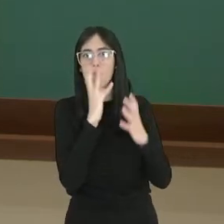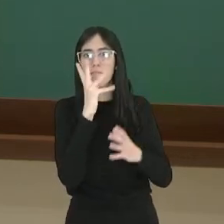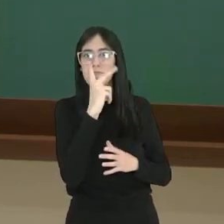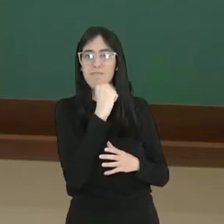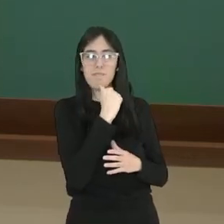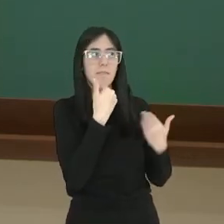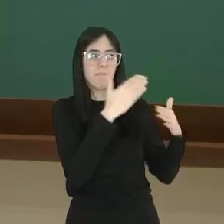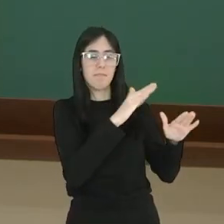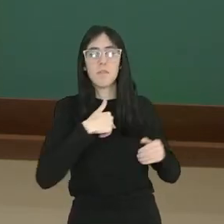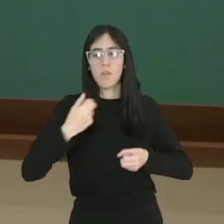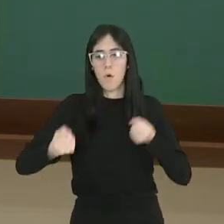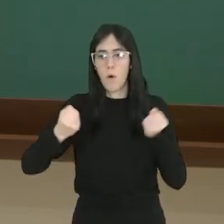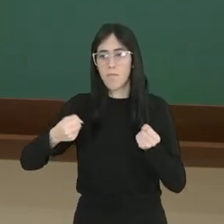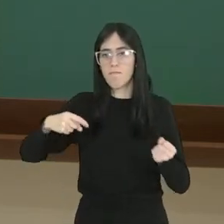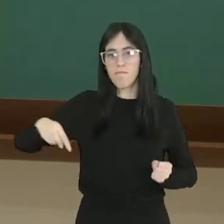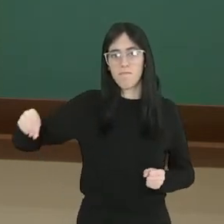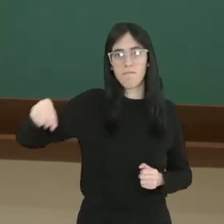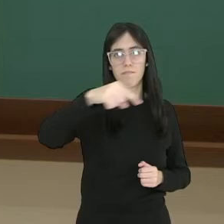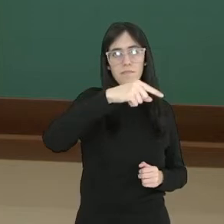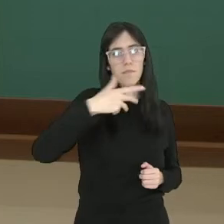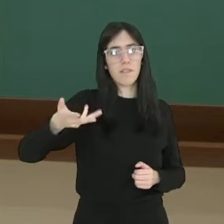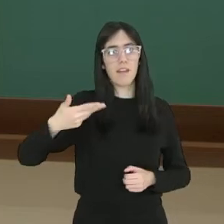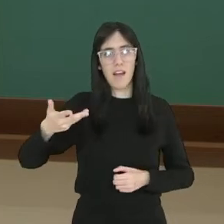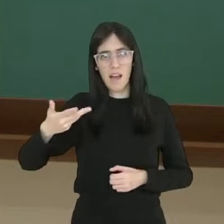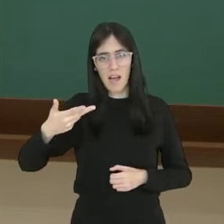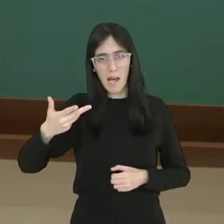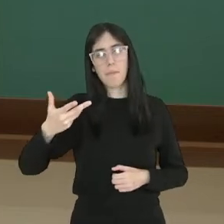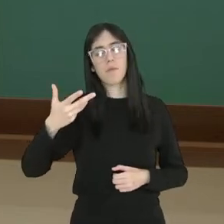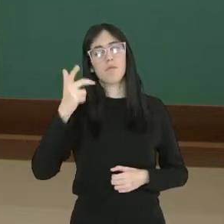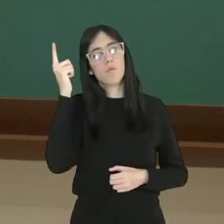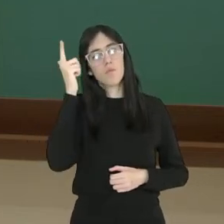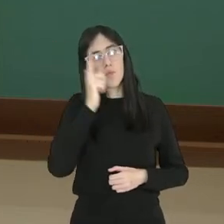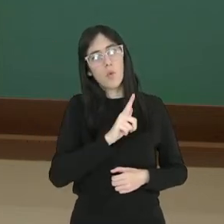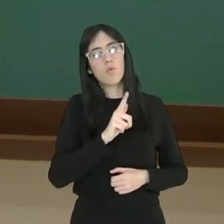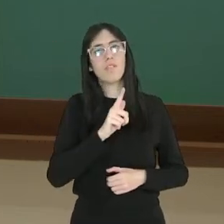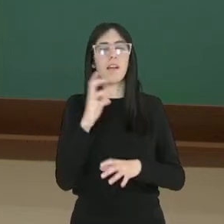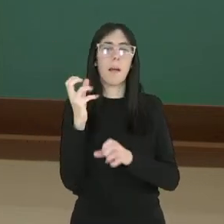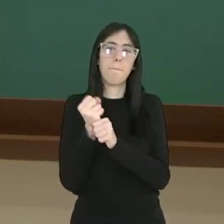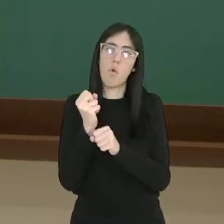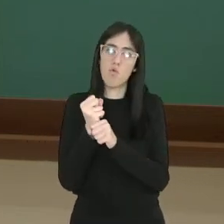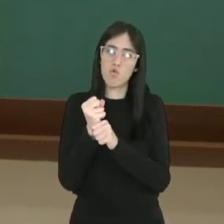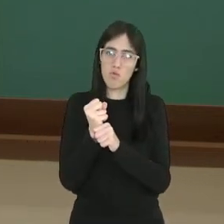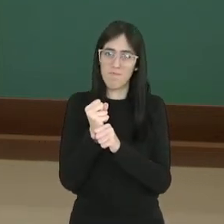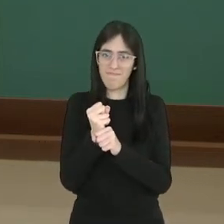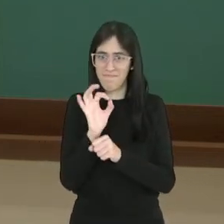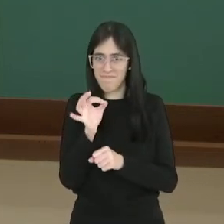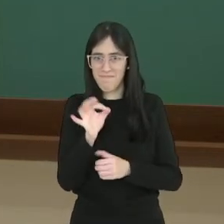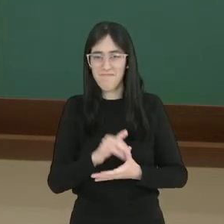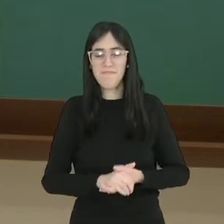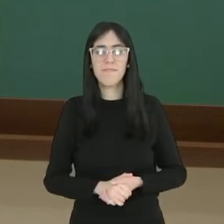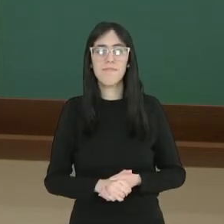correr, percorrendo todas as bases desse campo em formato de diamante, marcando ponto para a sua equipe.